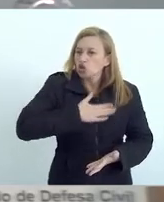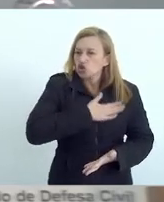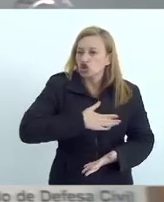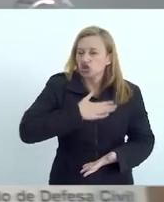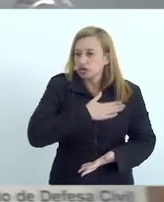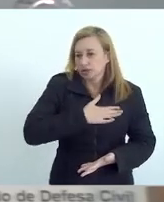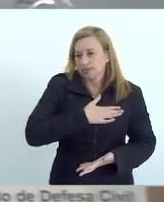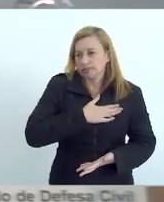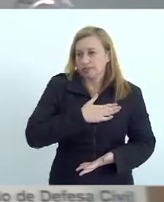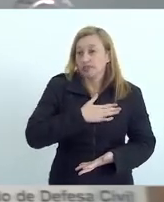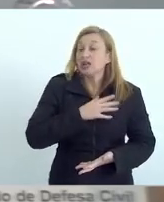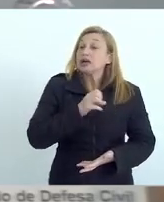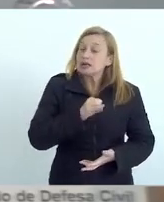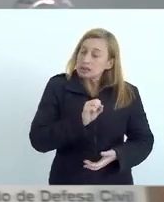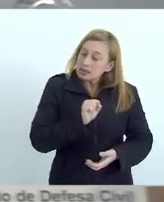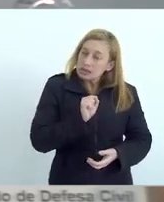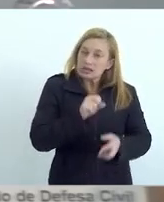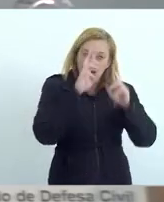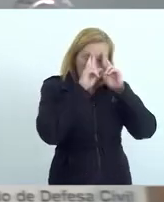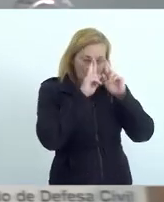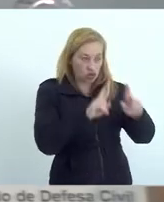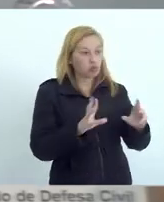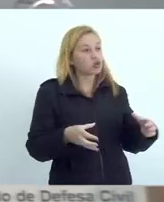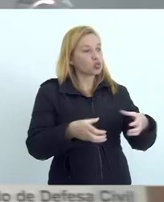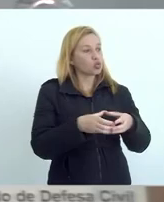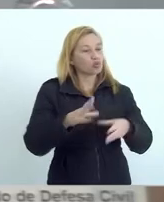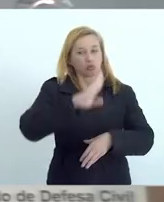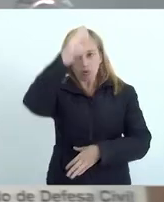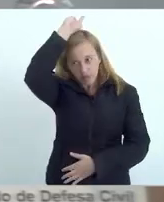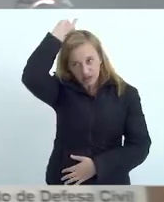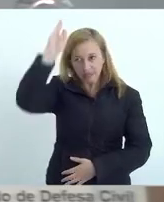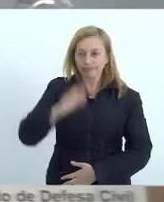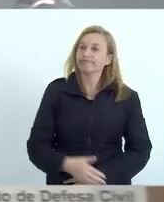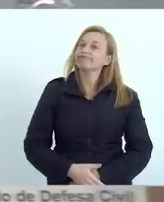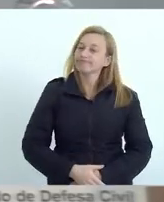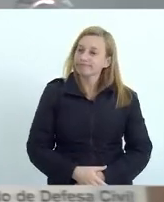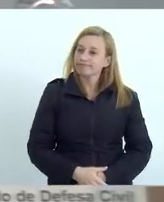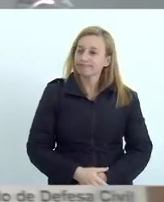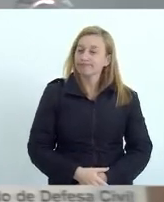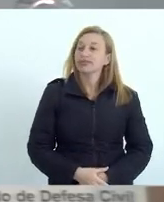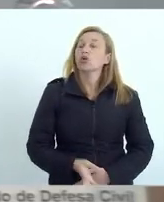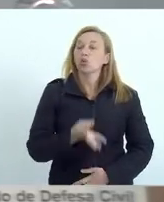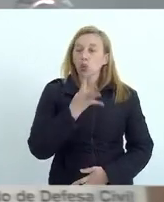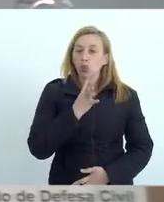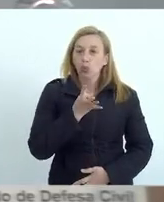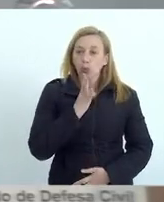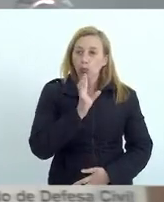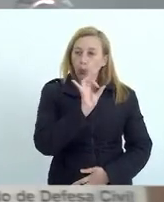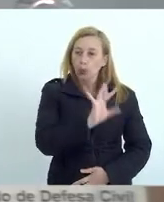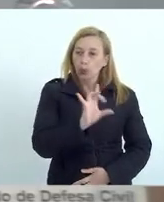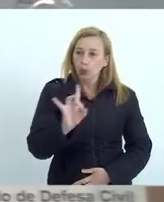eu quero que os senhores respeitem a Corporação no corpo de bombeiros eu conheço cada Quartel